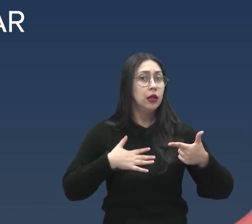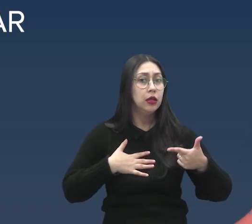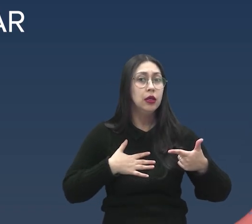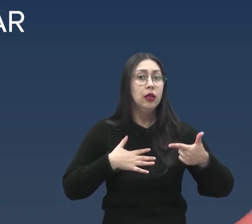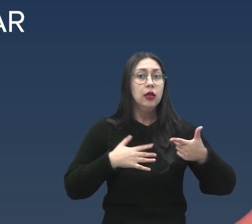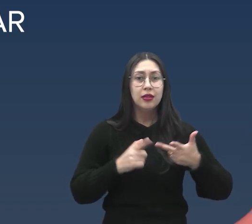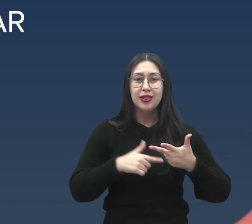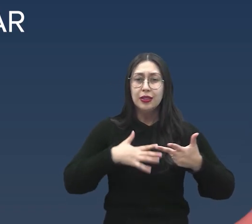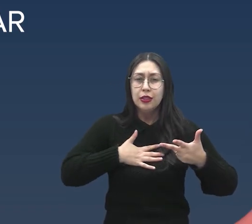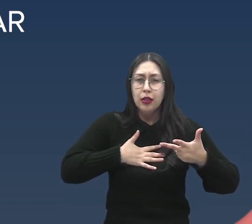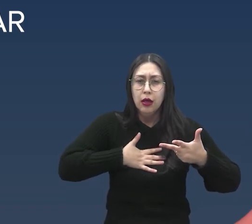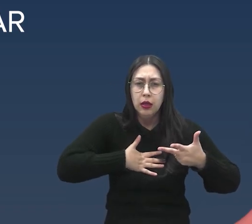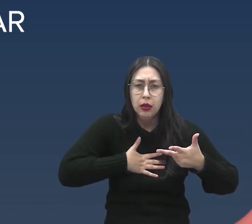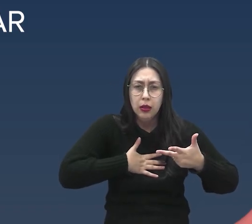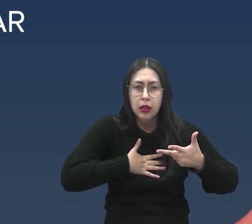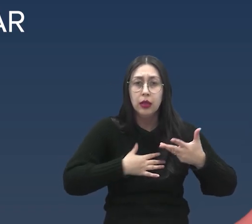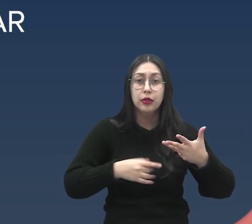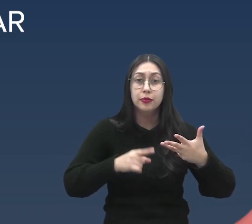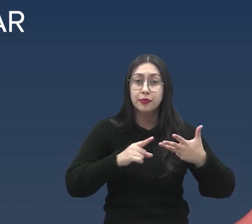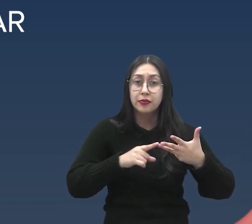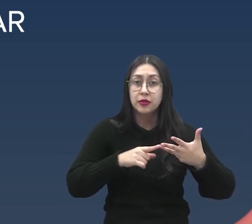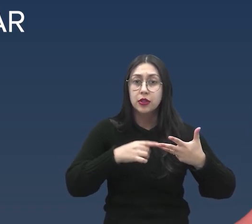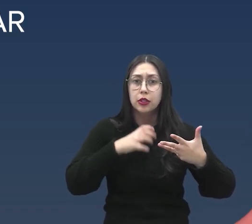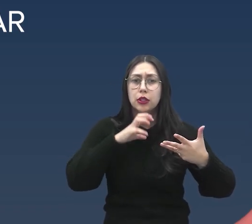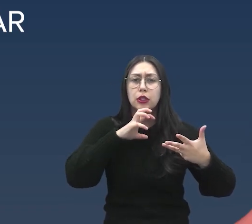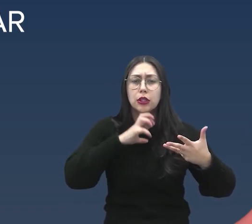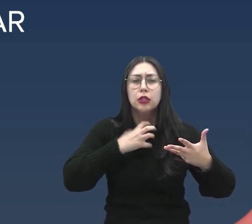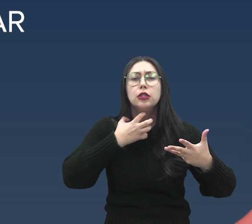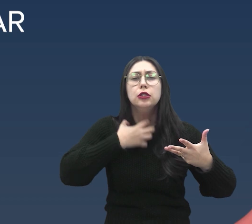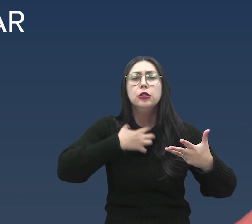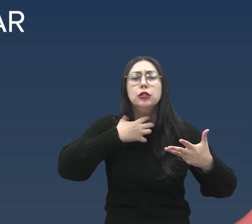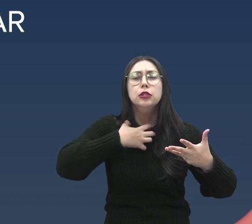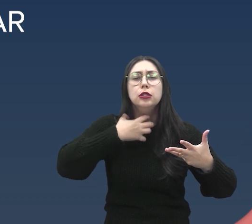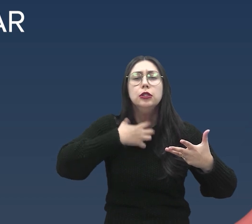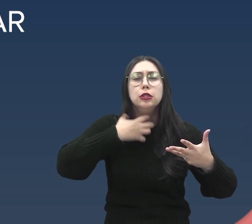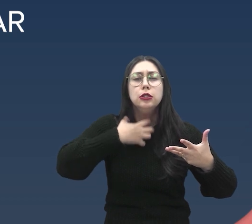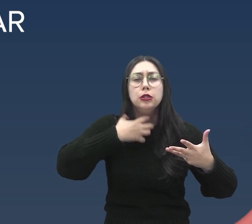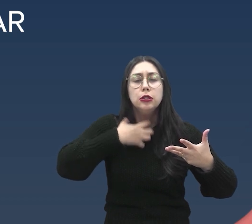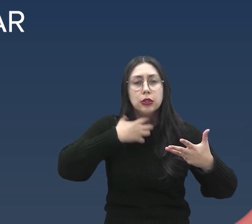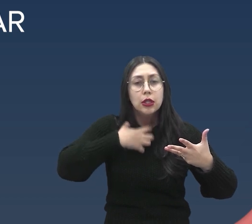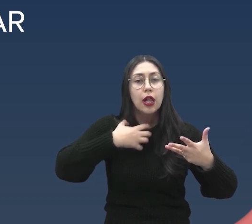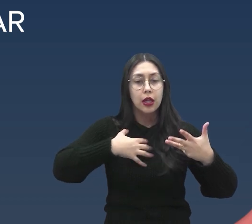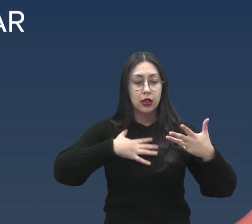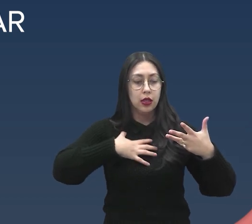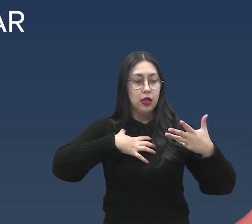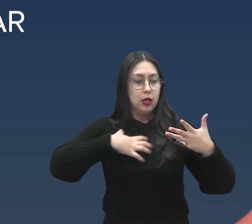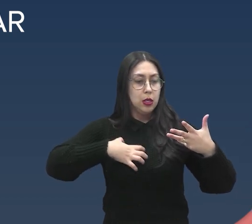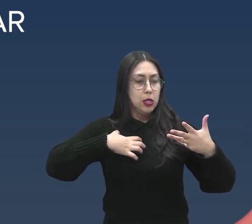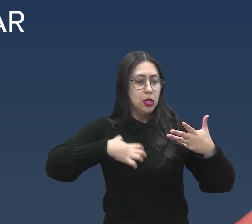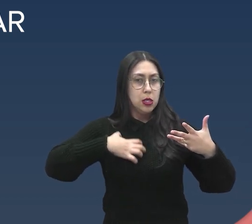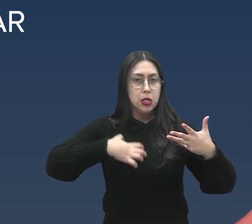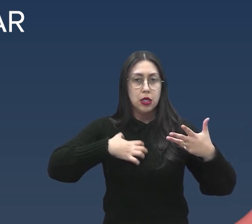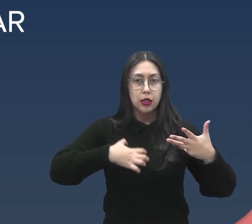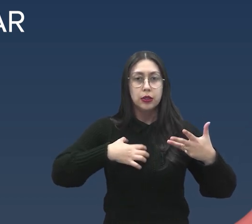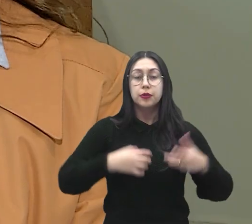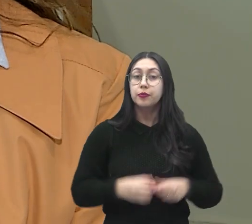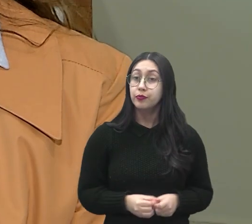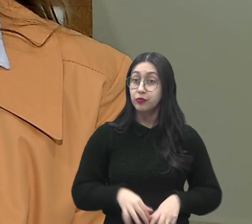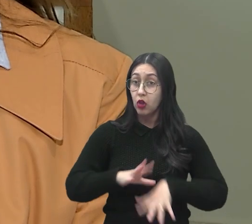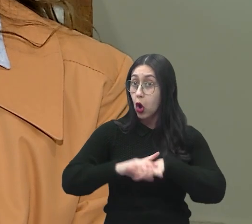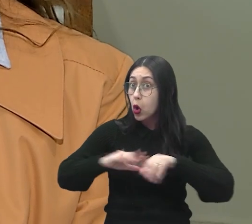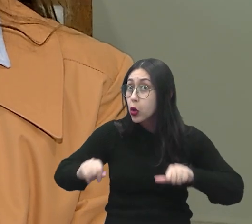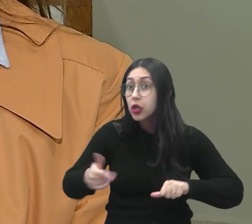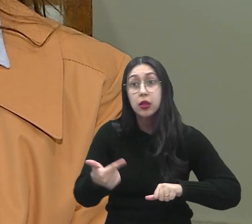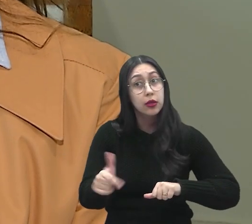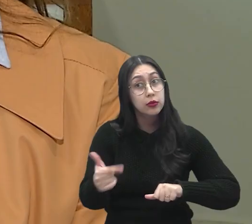para respirar, opressão torácica e sibilância, que é aquele chiado, um ruído respiratório de tom agudo. A asma